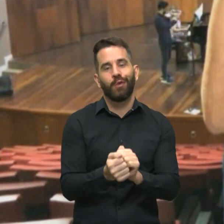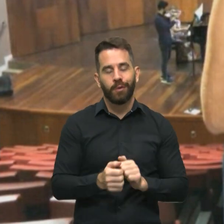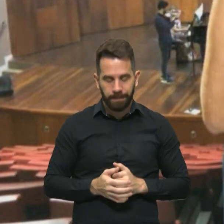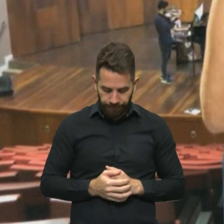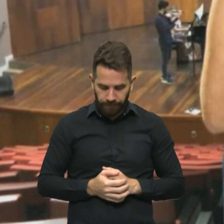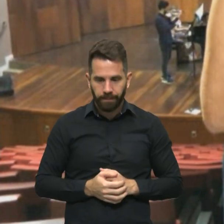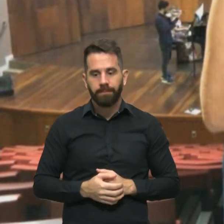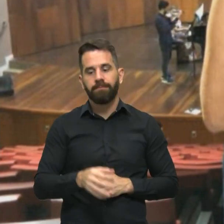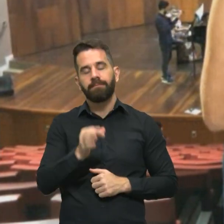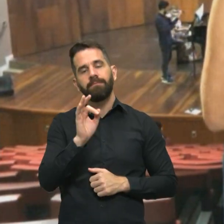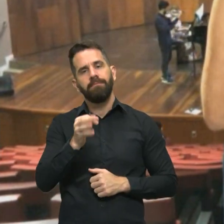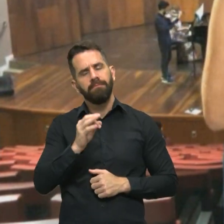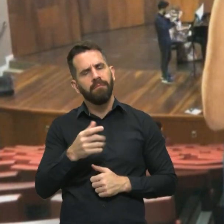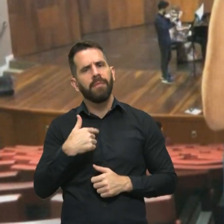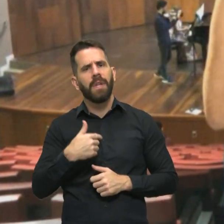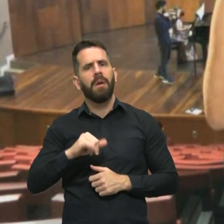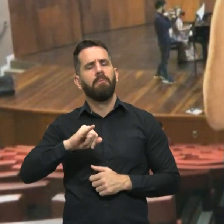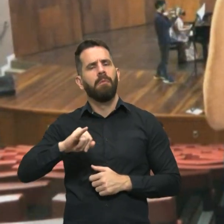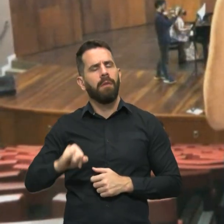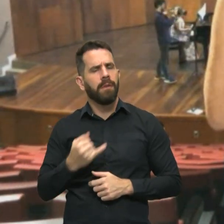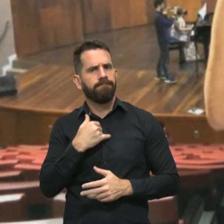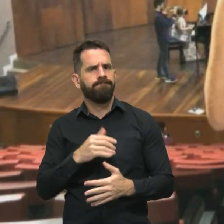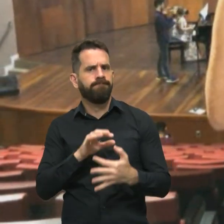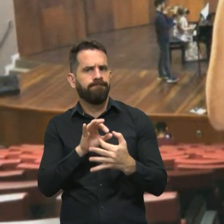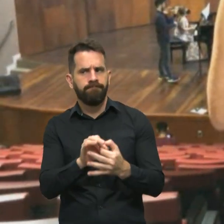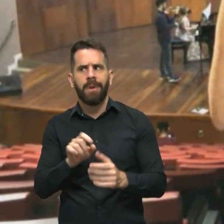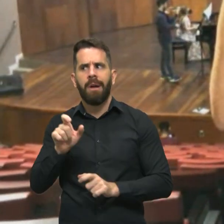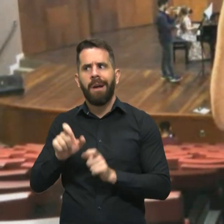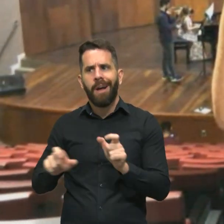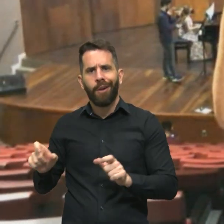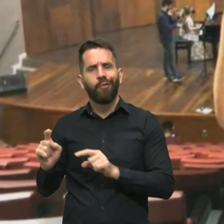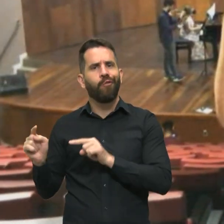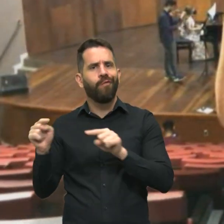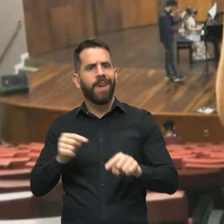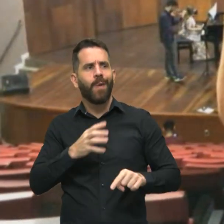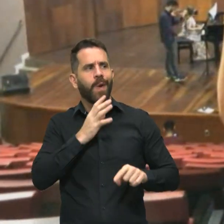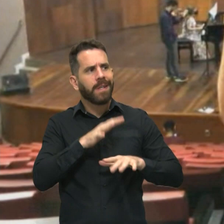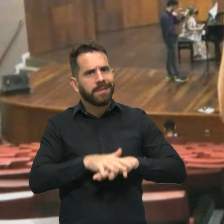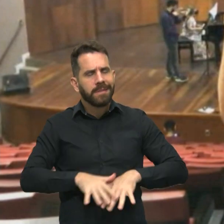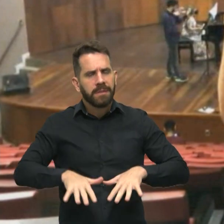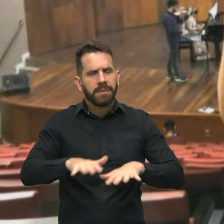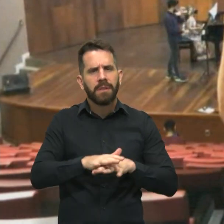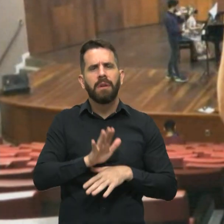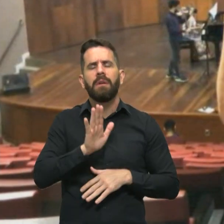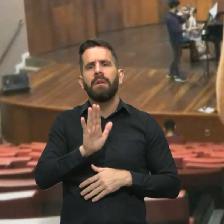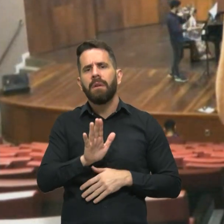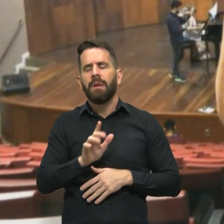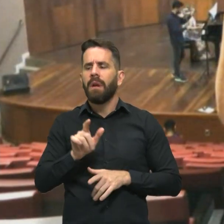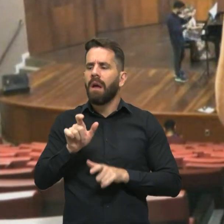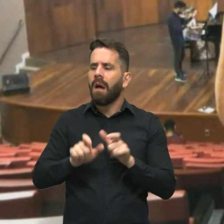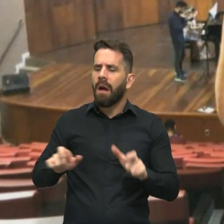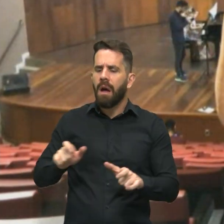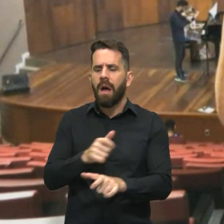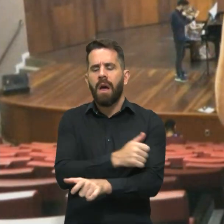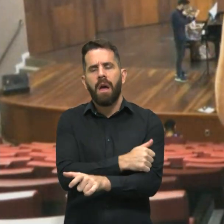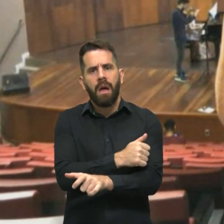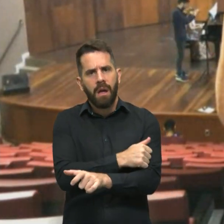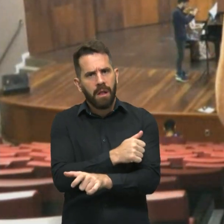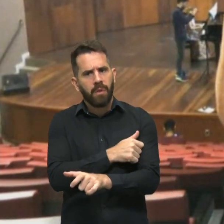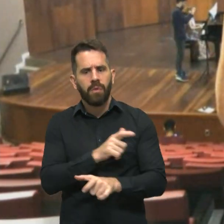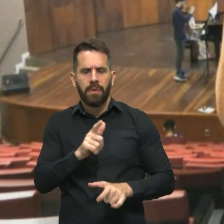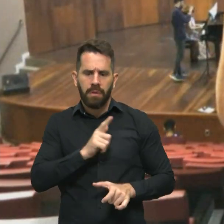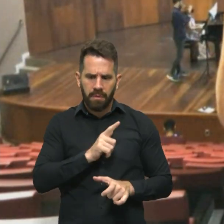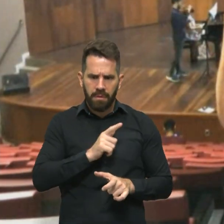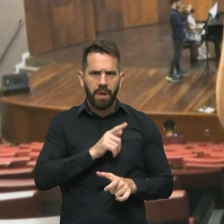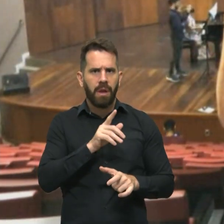disso, né, Espaço das Profissões, desses estudantes que estão vindo aqui conhecer esses cursos, quais são os estudantes que estão envolvidos